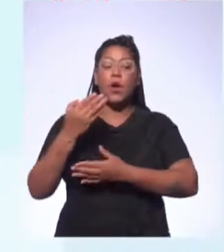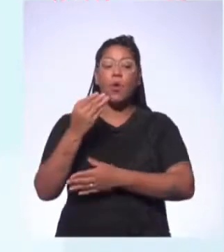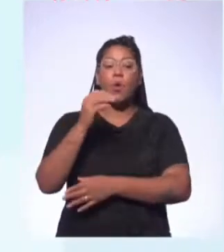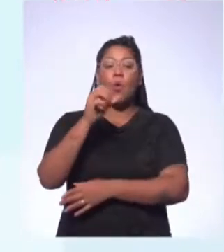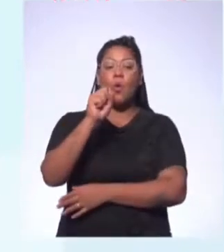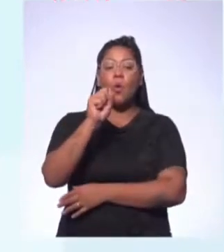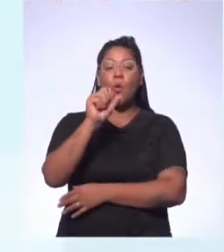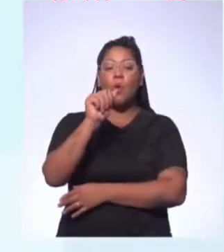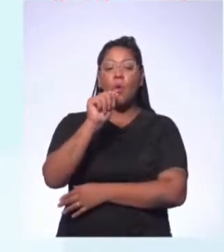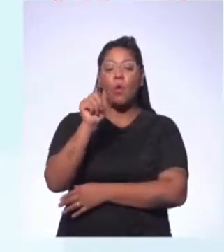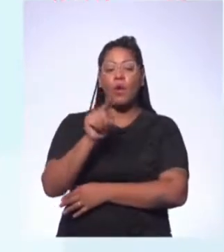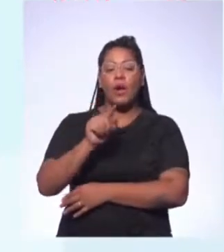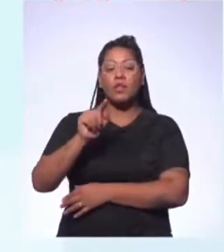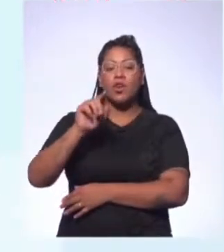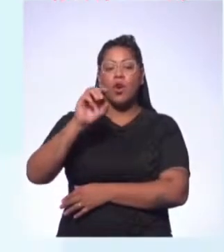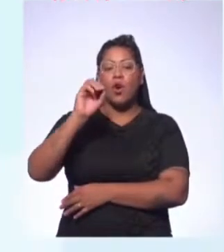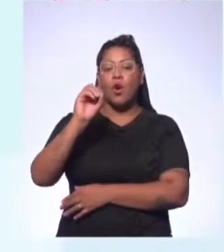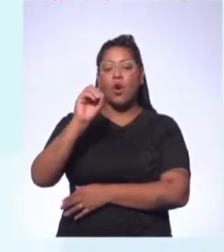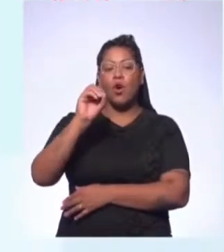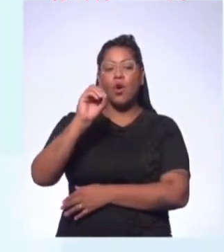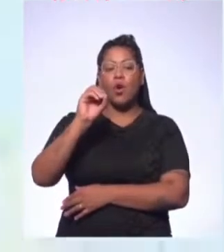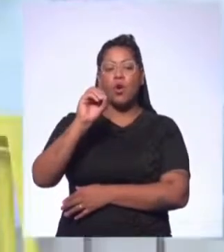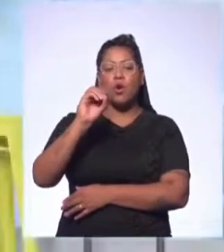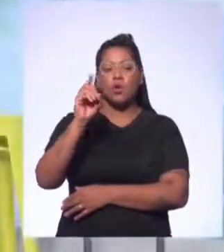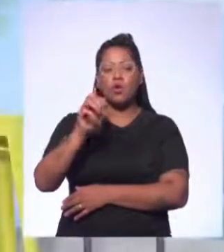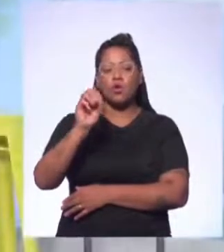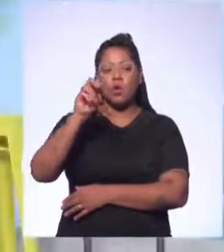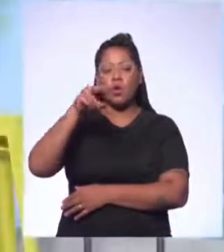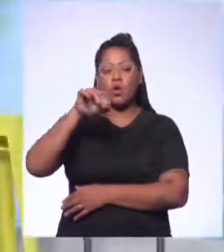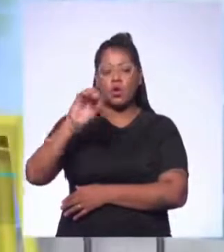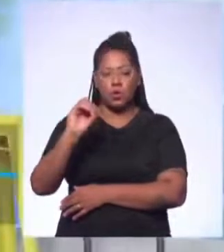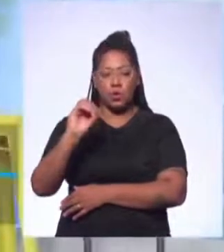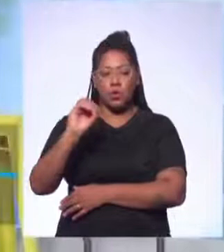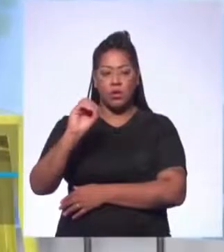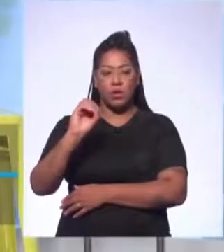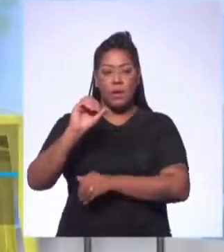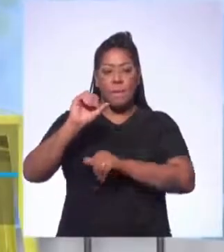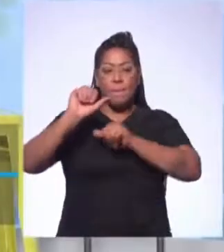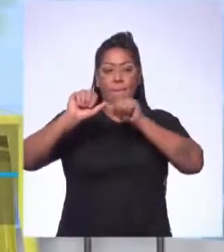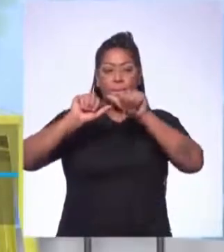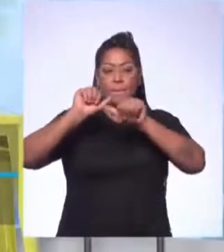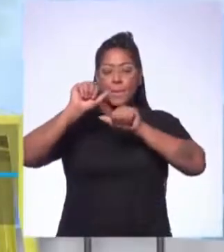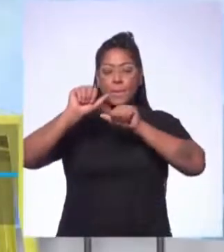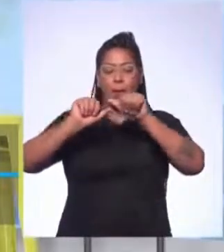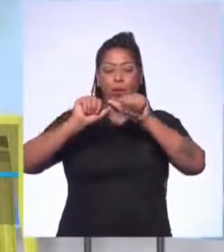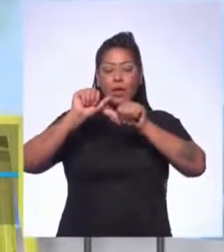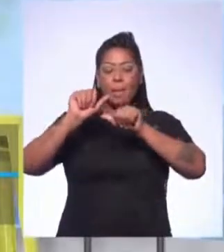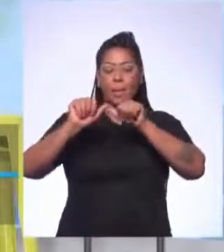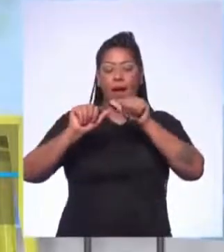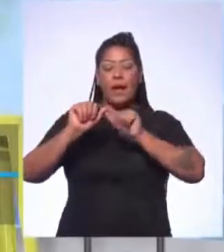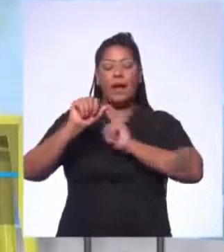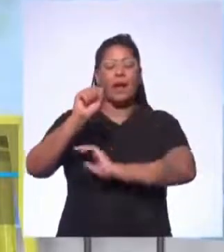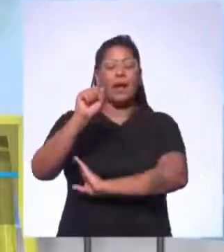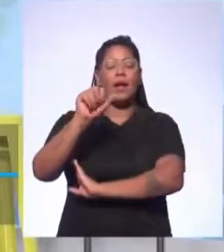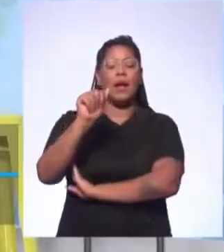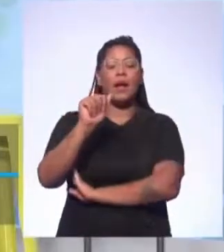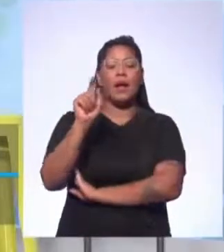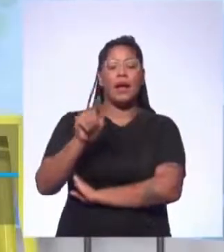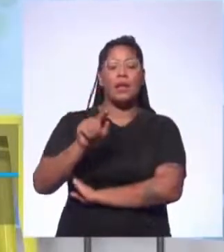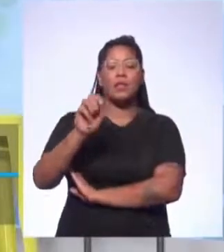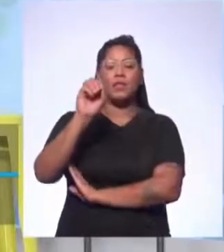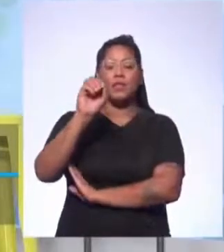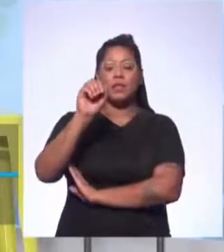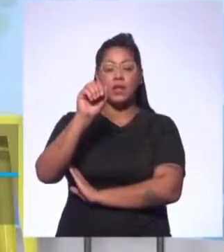o que que acontece? Ele vai ser transformado, parte dele, em gás oxigênio. E aí, se você